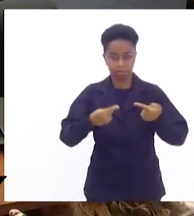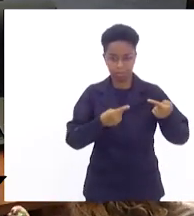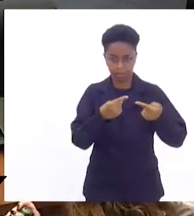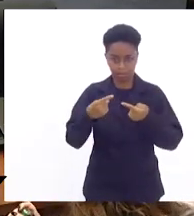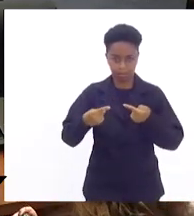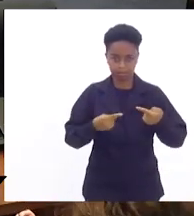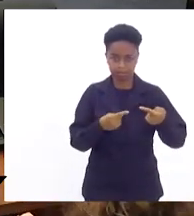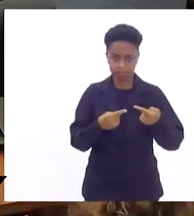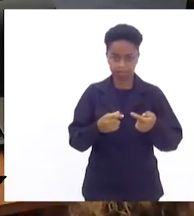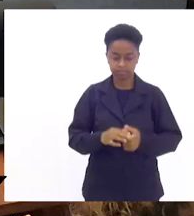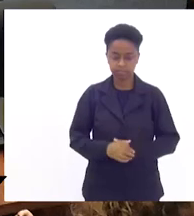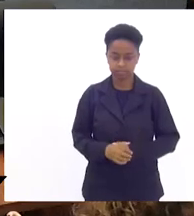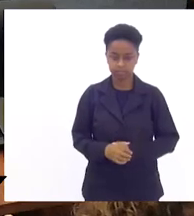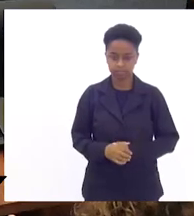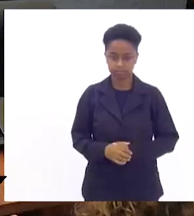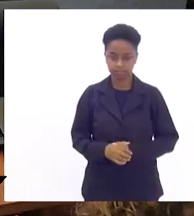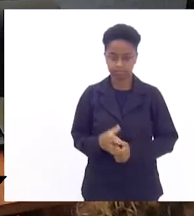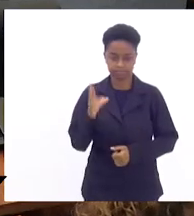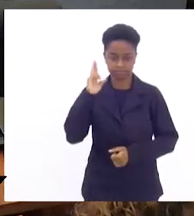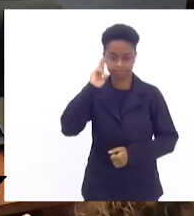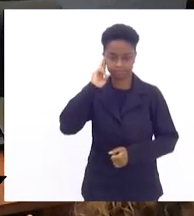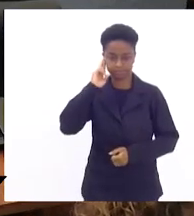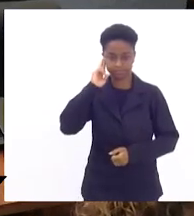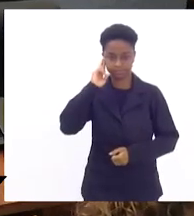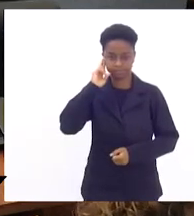é o mesmo grupo. Eu sei.